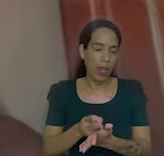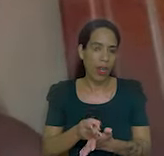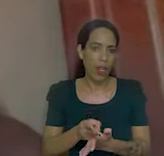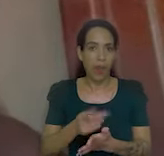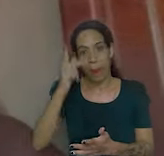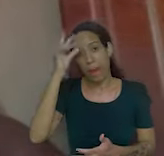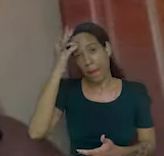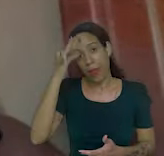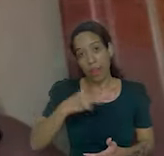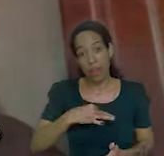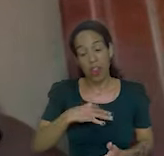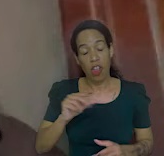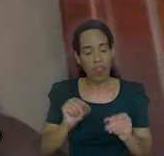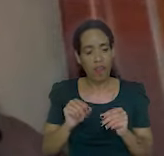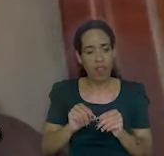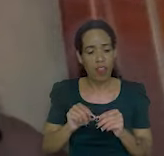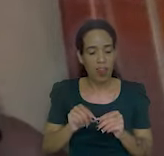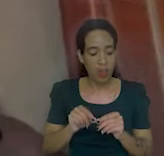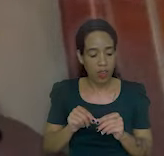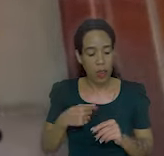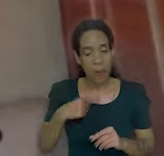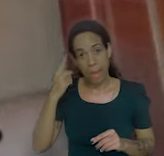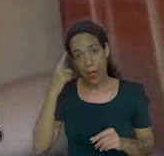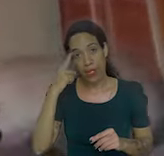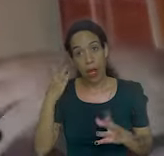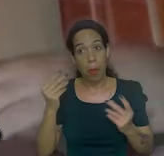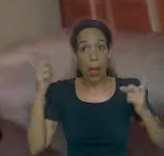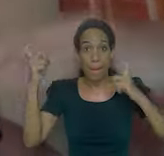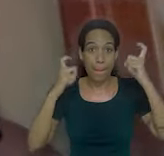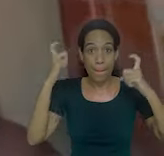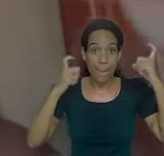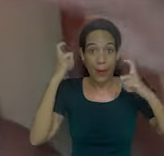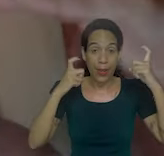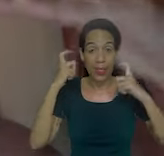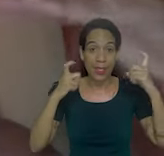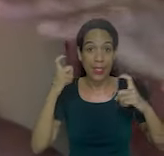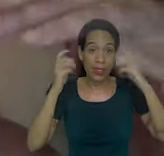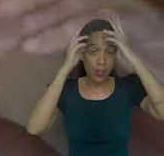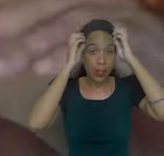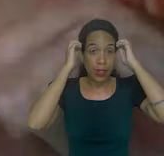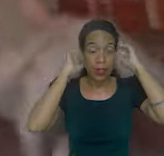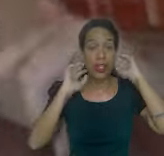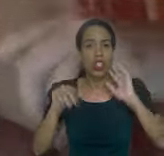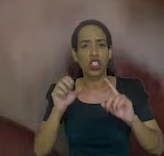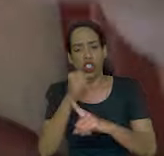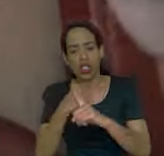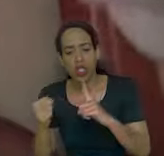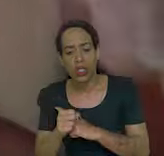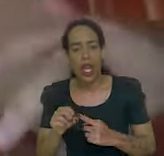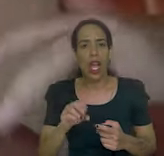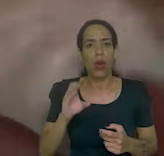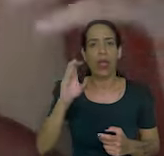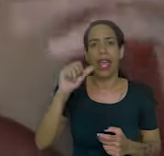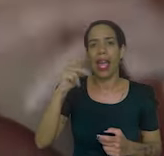mesmo perfil. E quando eu fiz a Enamat, eu vi que eu percebi que eles tinham muita preocupação dessa ponderação de social e